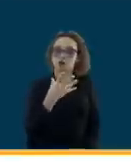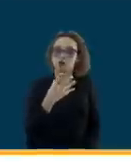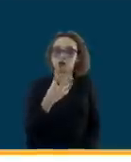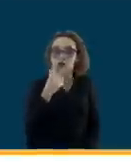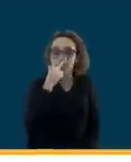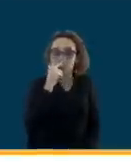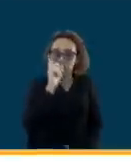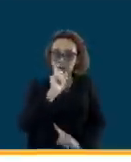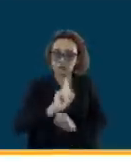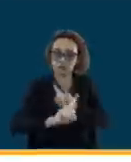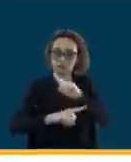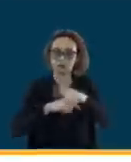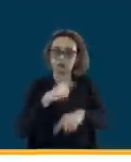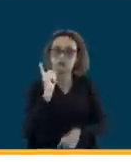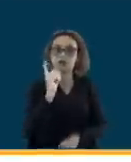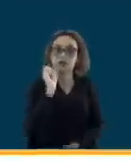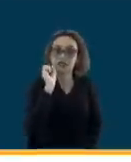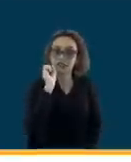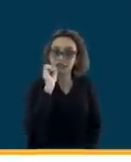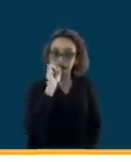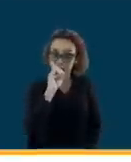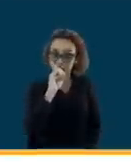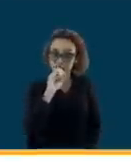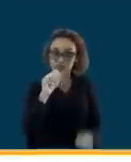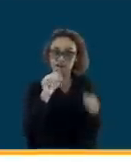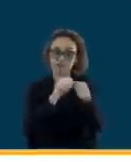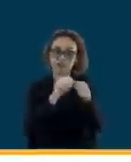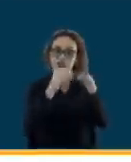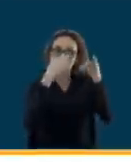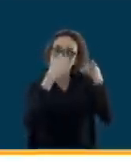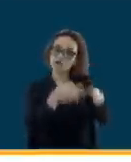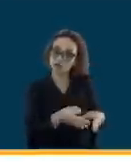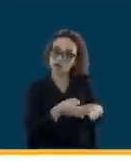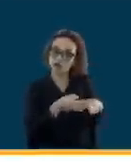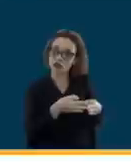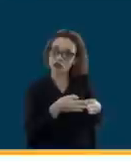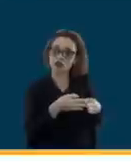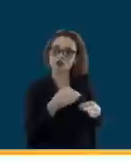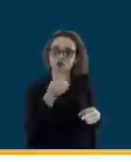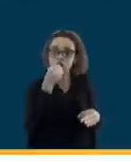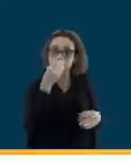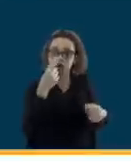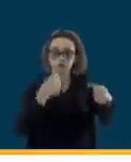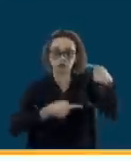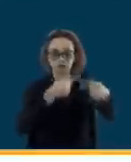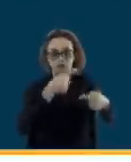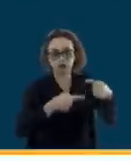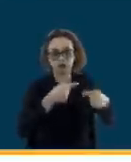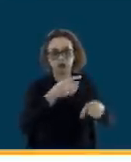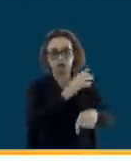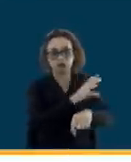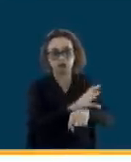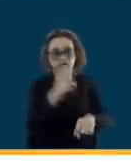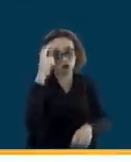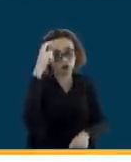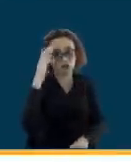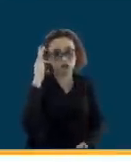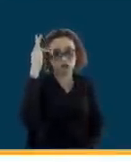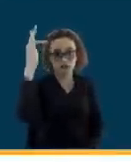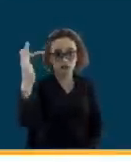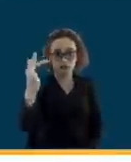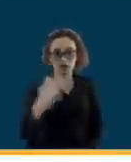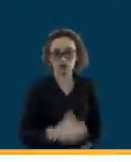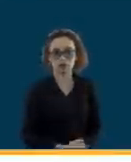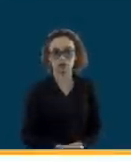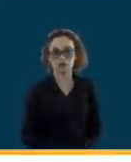bem aplicado, vai ser um salto para a formulação de políticas culturais no futuro. Quem vem da experiência dos